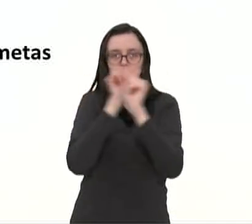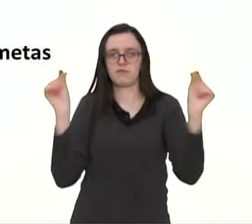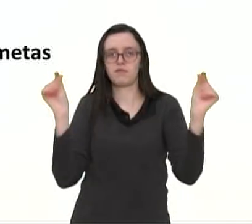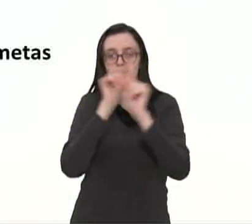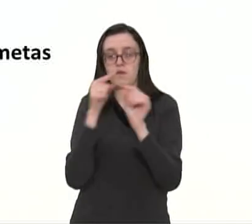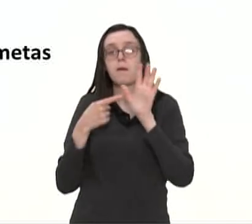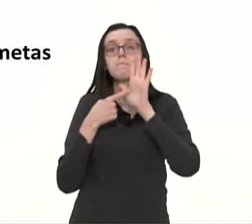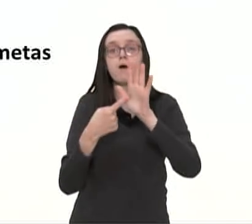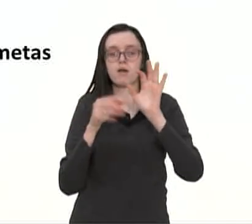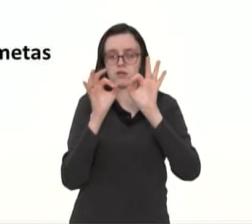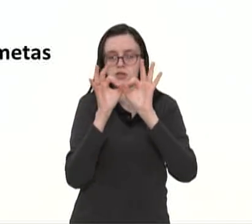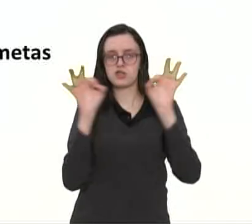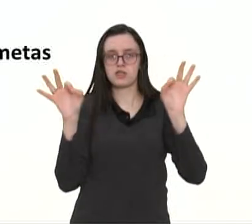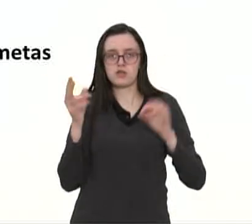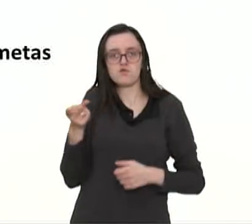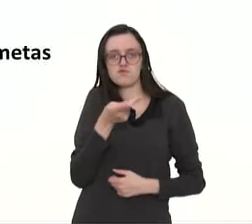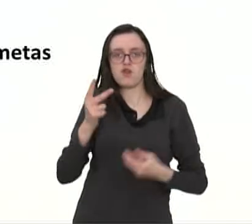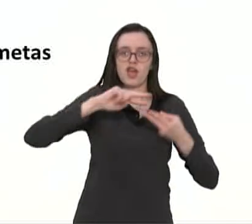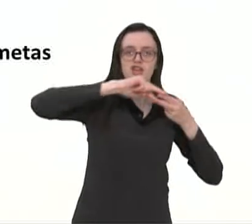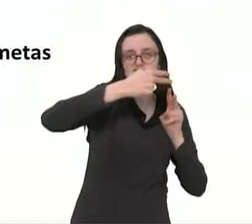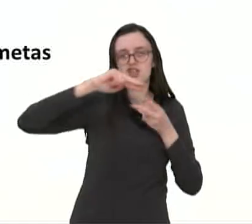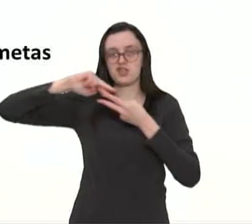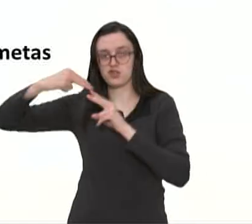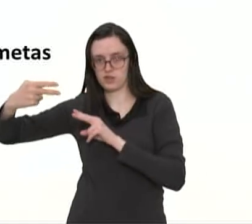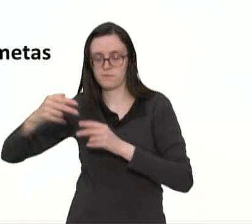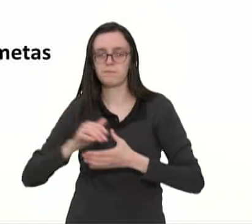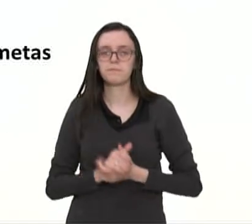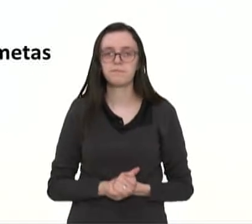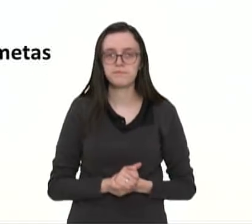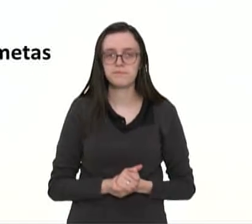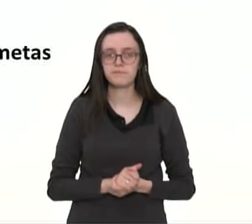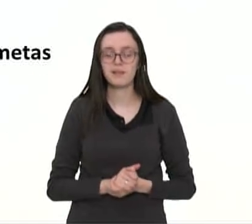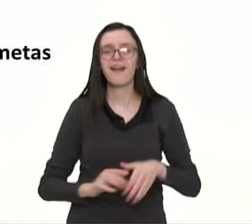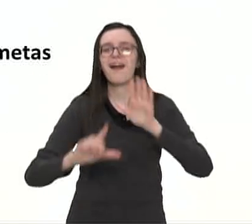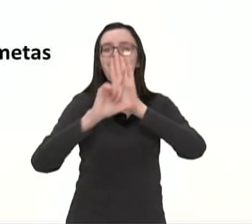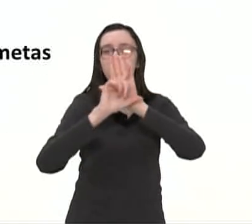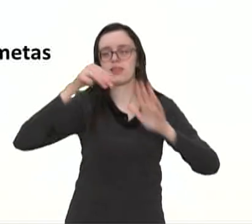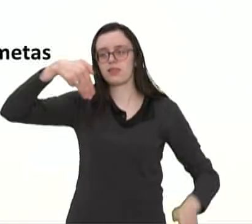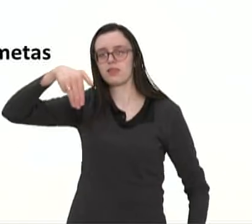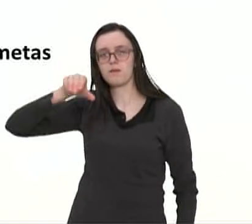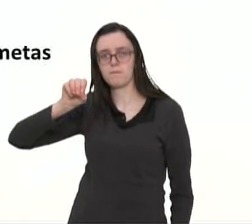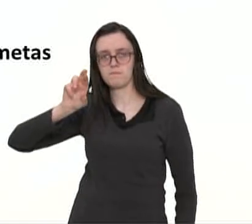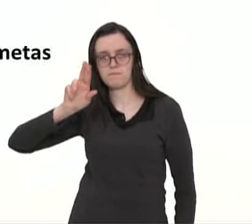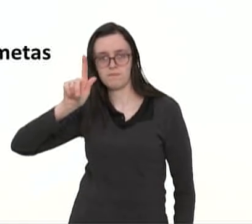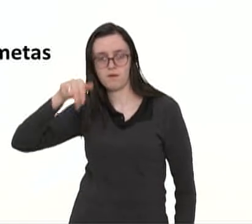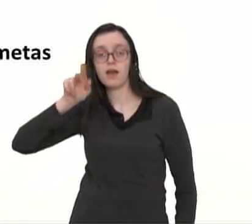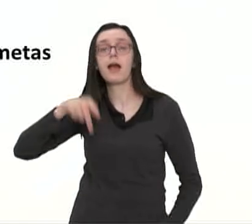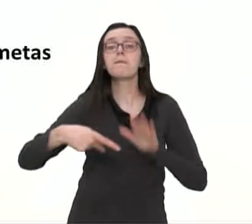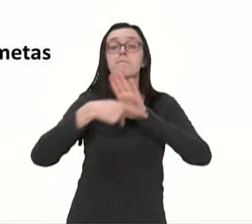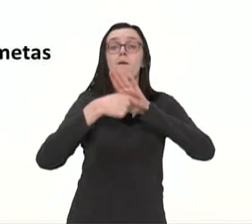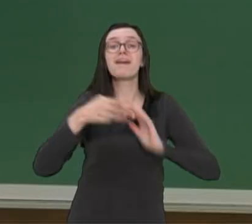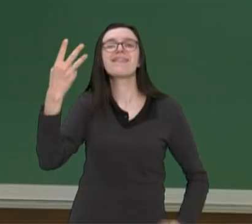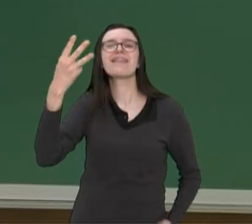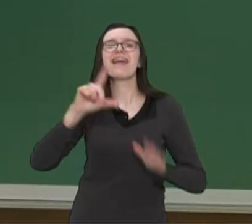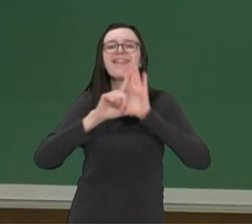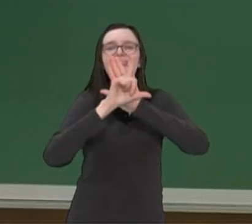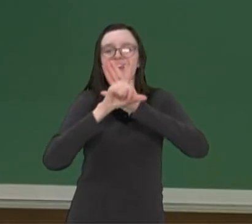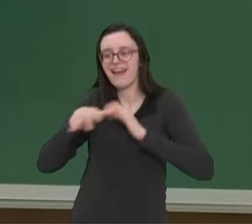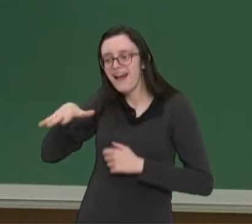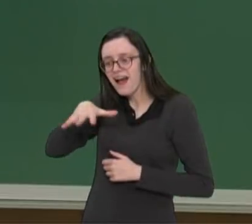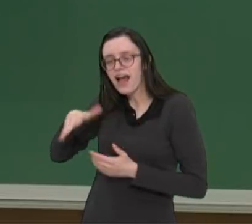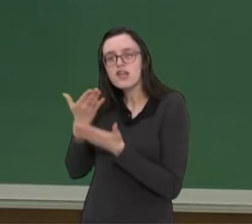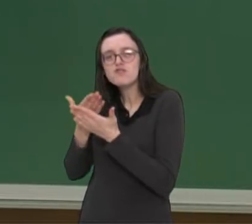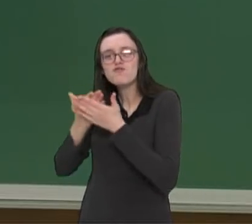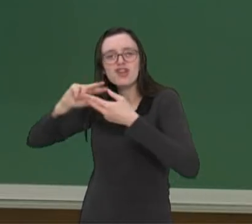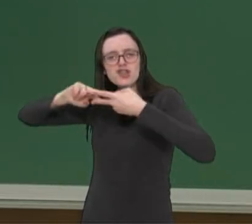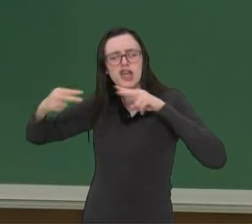distância relativa entre os 2 referidos genes. Gente, a lei de Morgan, ela é considerada a terceira lei da genética. Por que a terceira